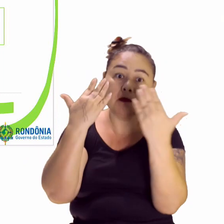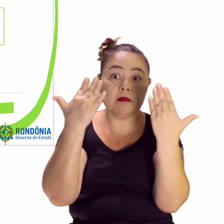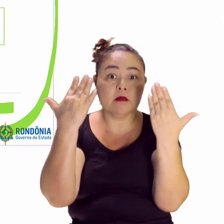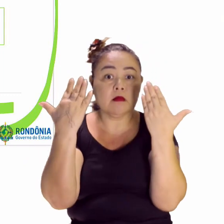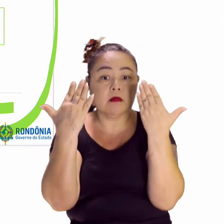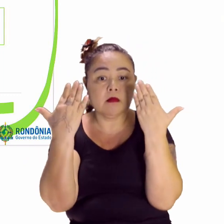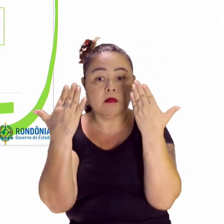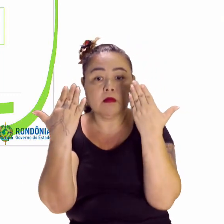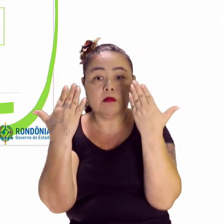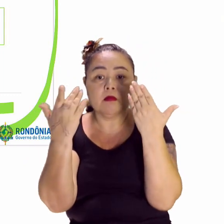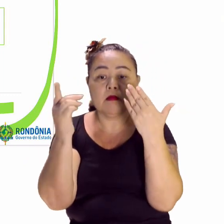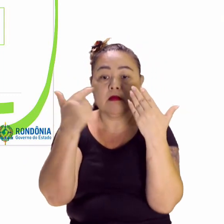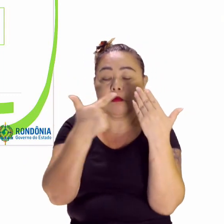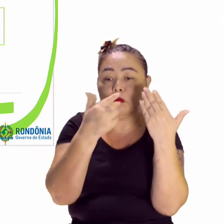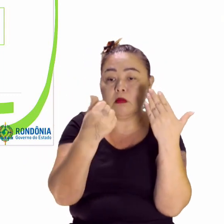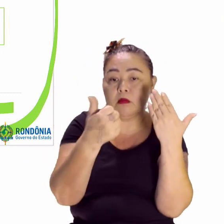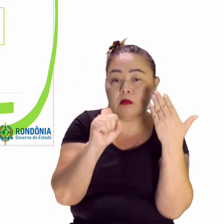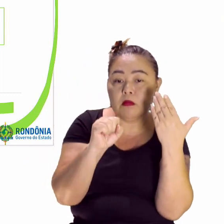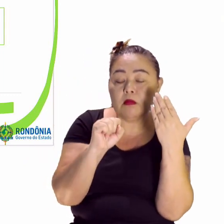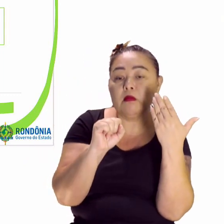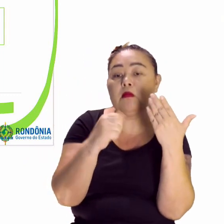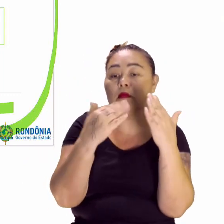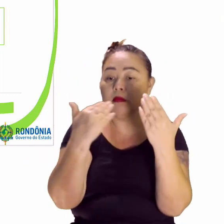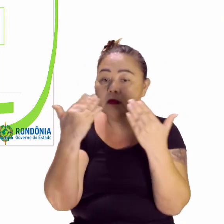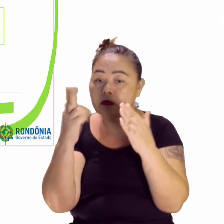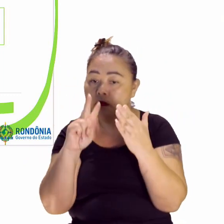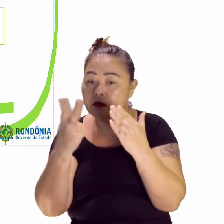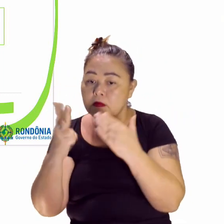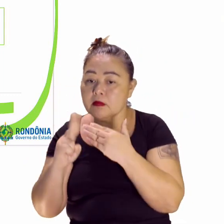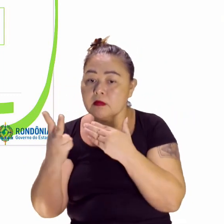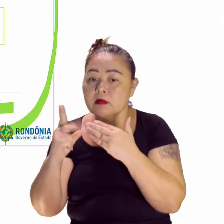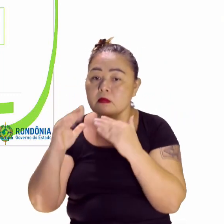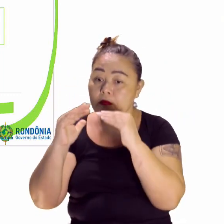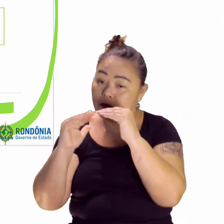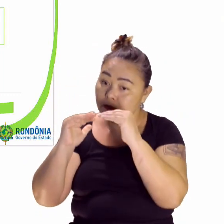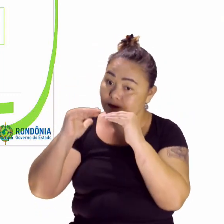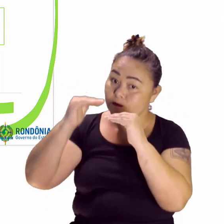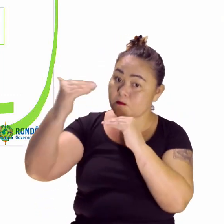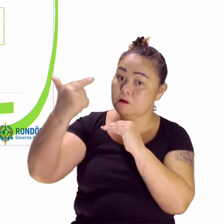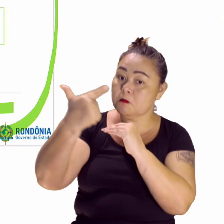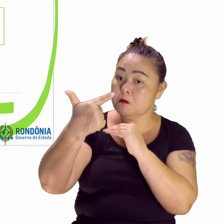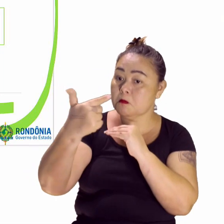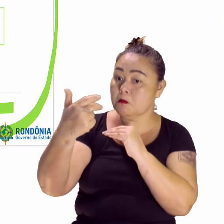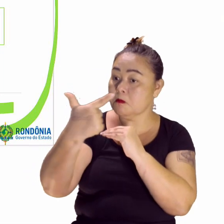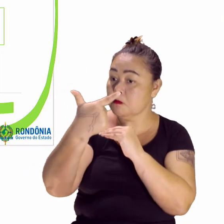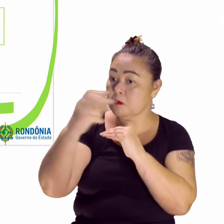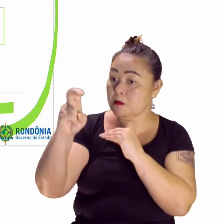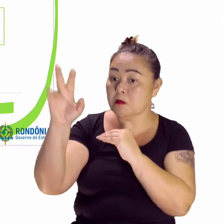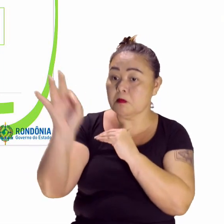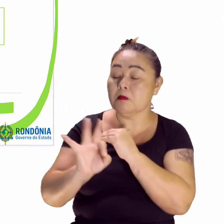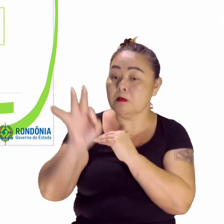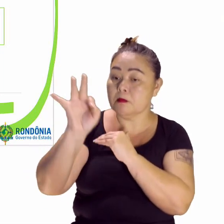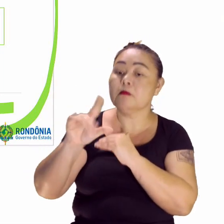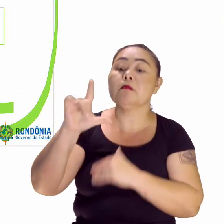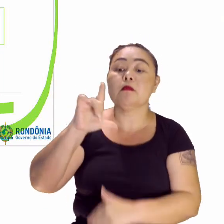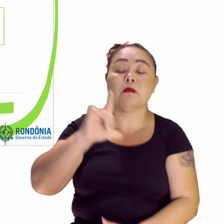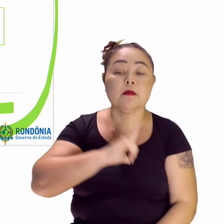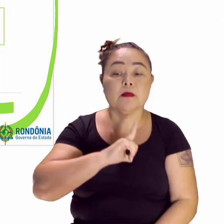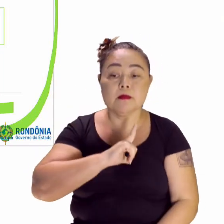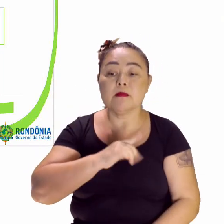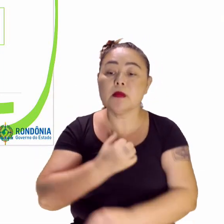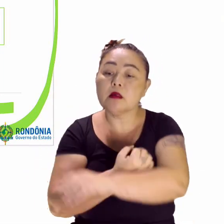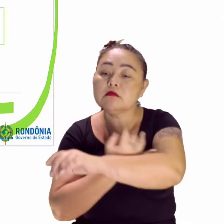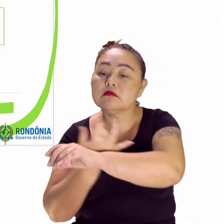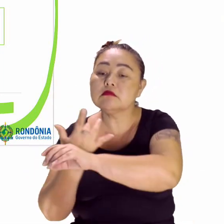a 2018 de 2018 para 2019 ou vem um crescimento de 25% na produção do milho